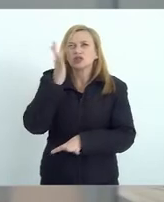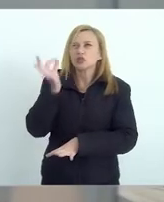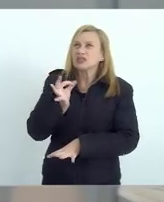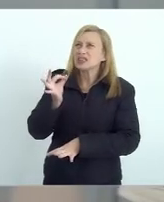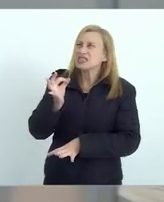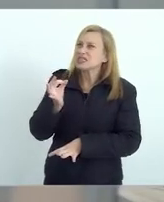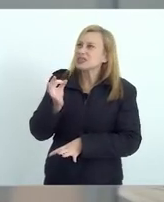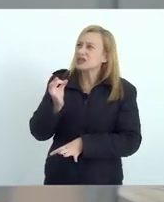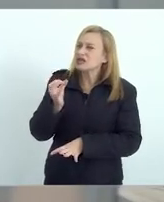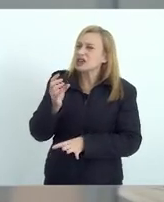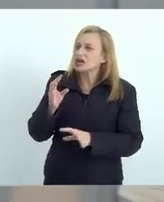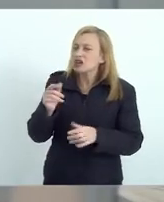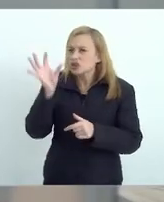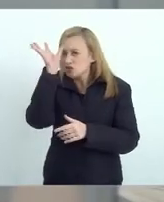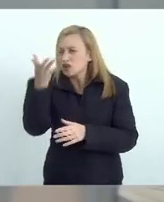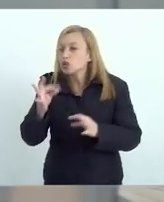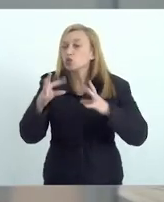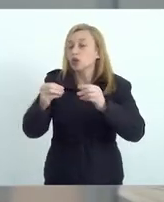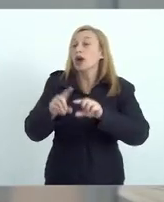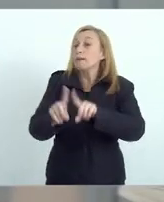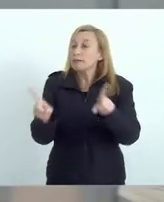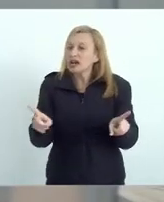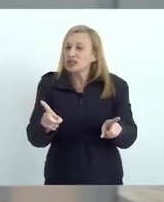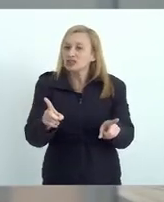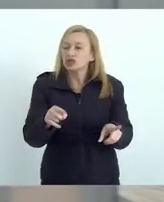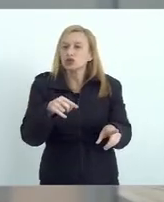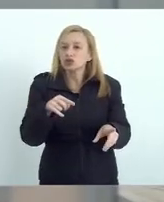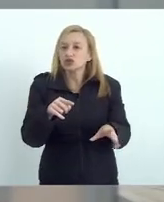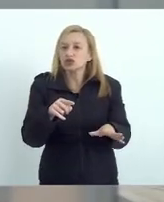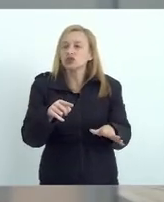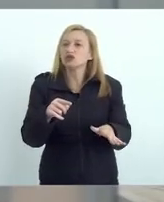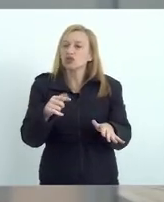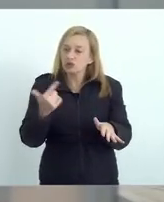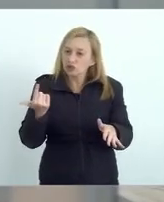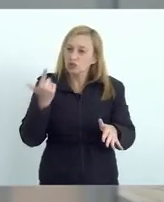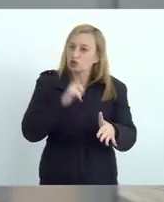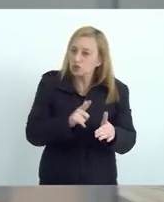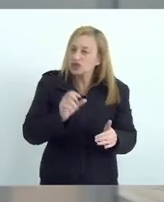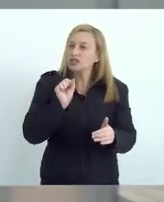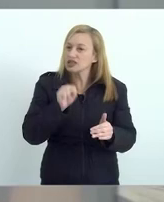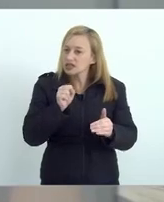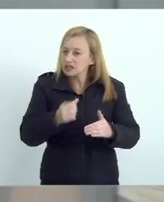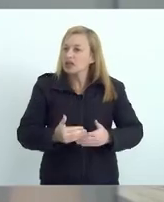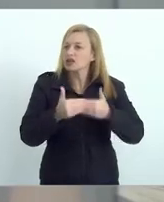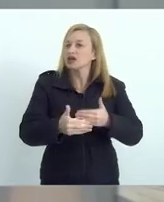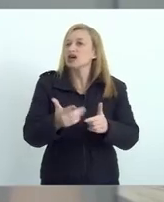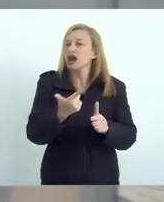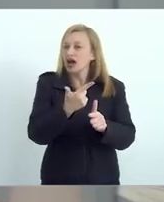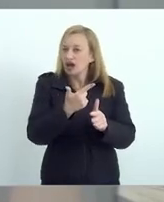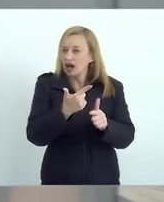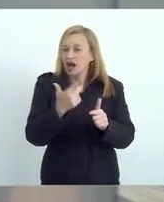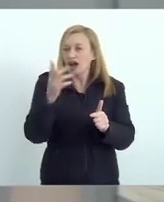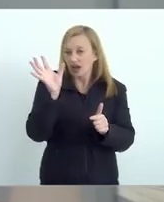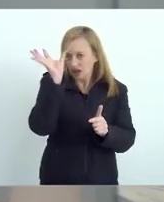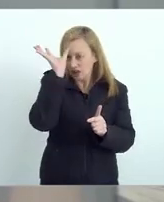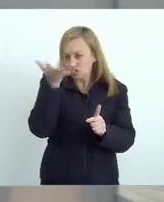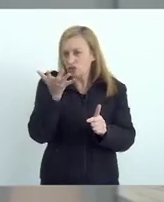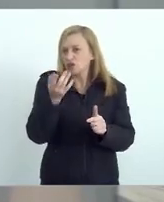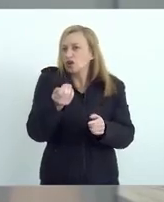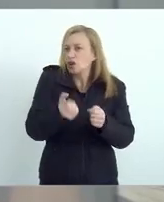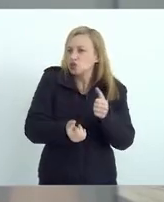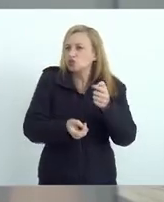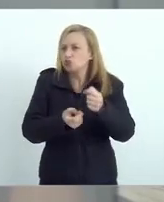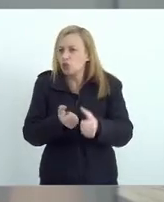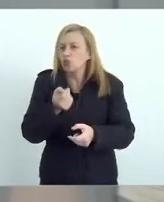solução definitiva é sem dúvida nenhuma com mais um grande passo dado para uma busca de uma solução definitiva partindo do